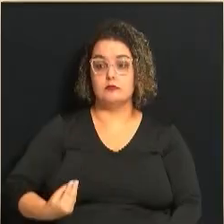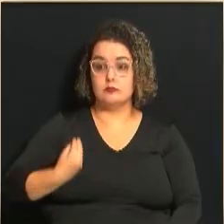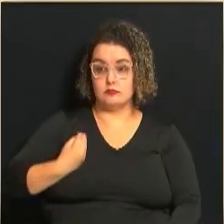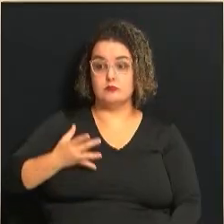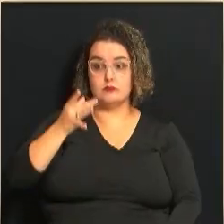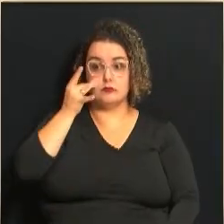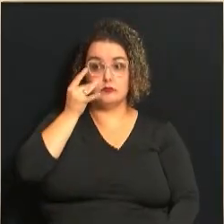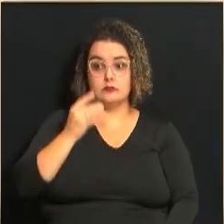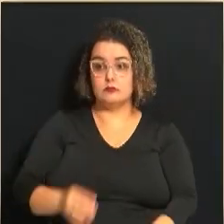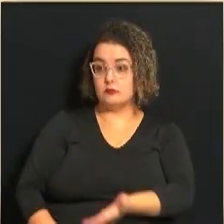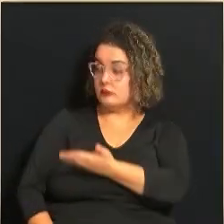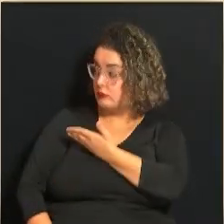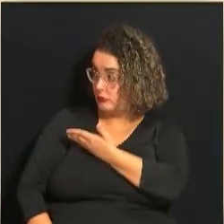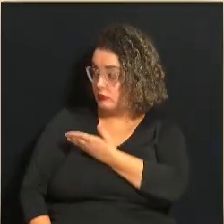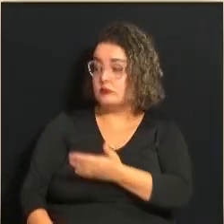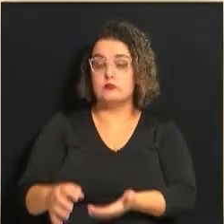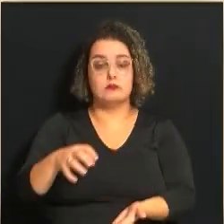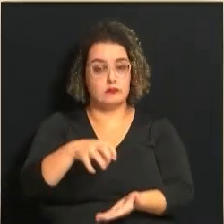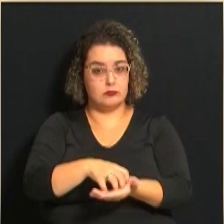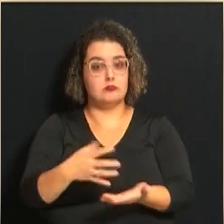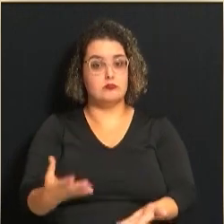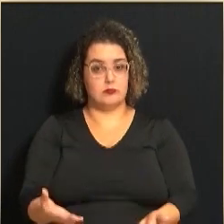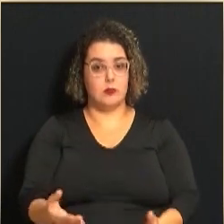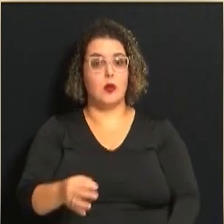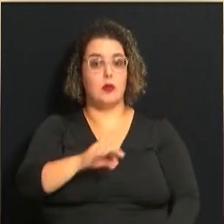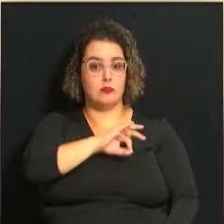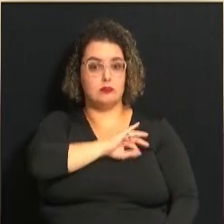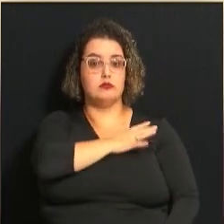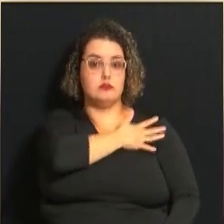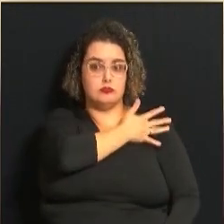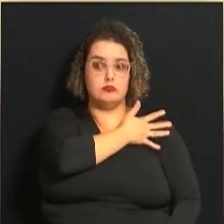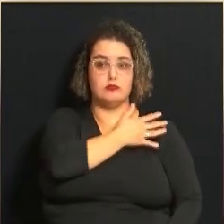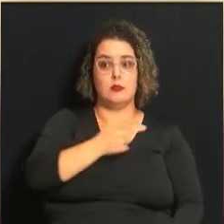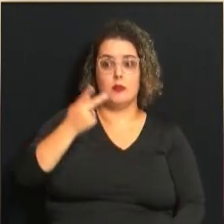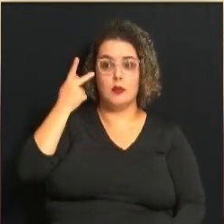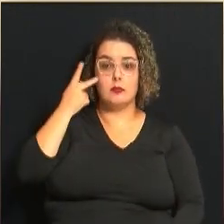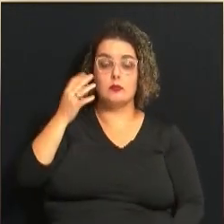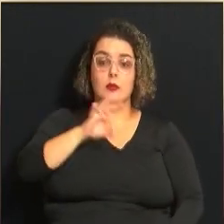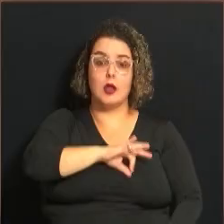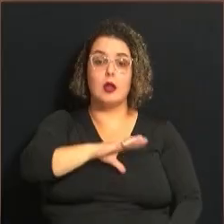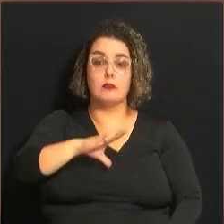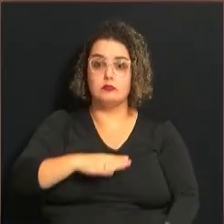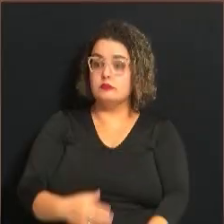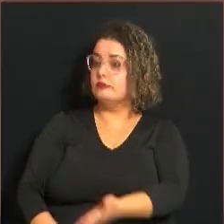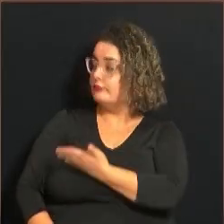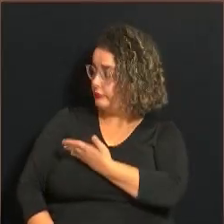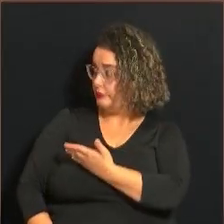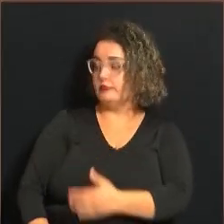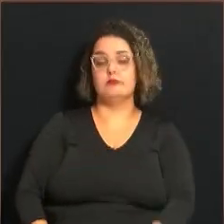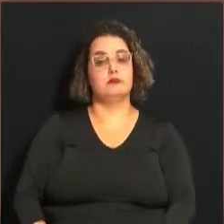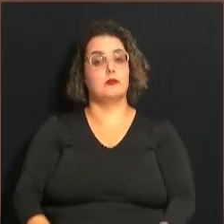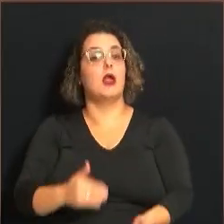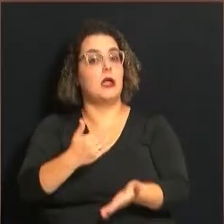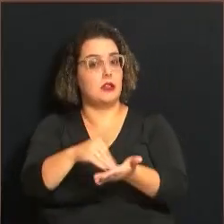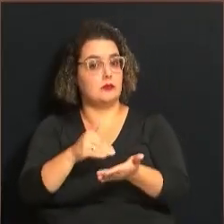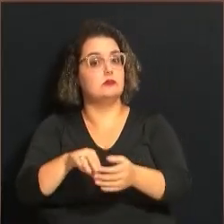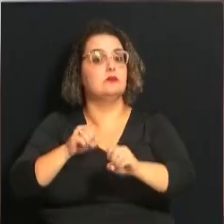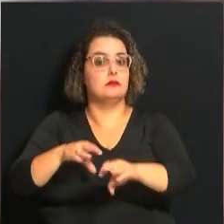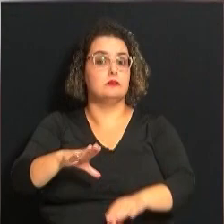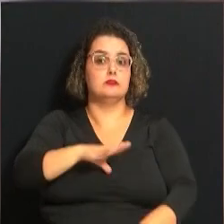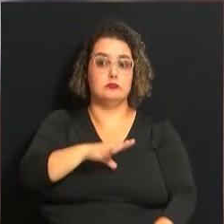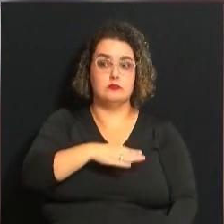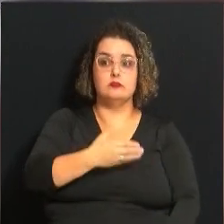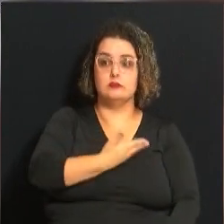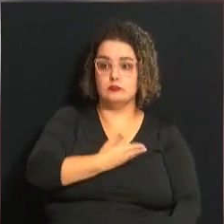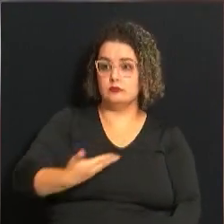reunião integrantes da Polícia Militar do Estado de São Paulo, da Guarda Municipal de Campinas, da Secretaria Municipal de Educação